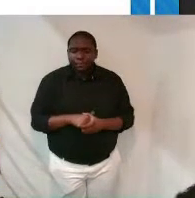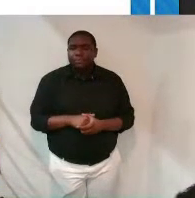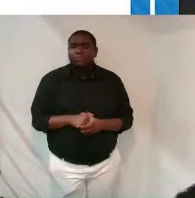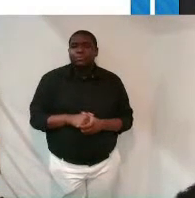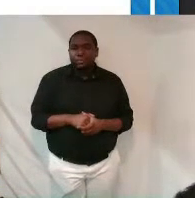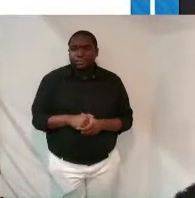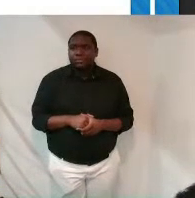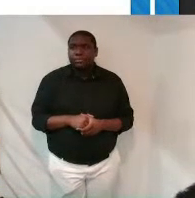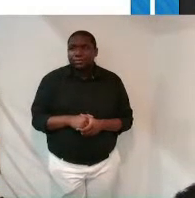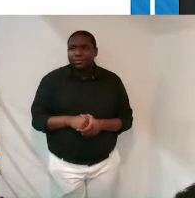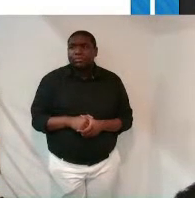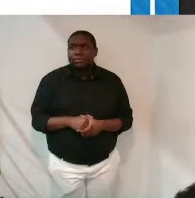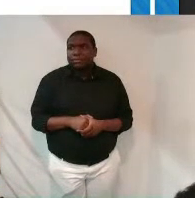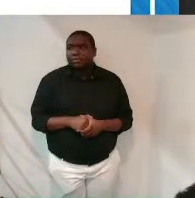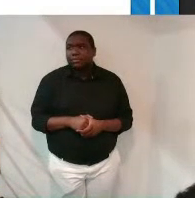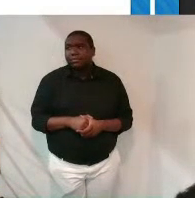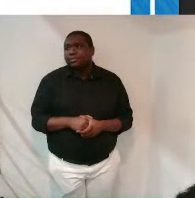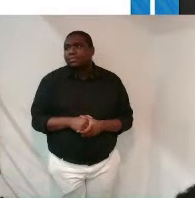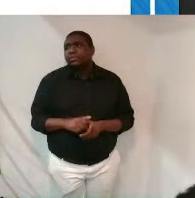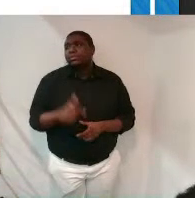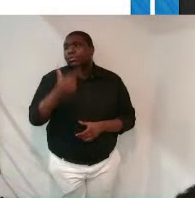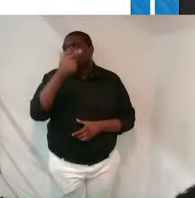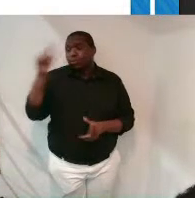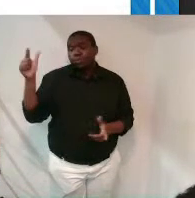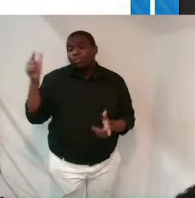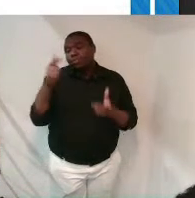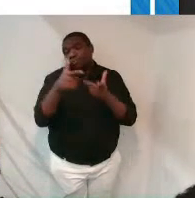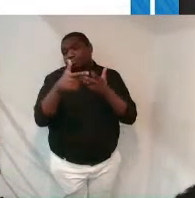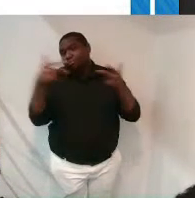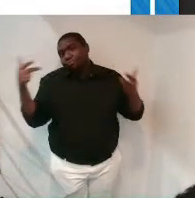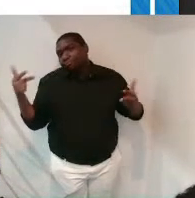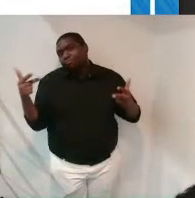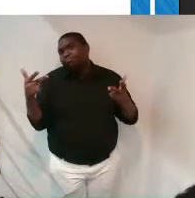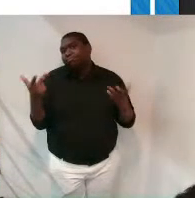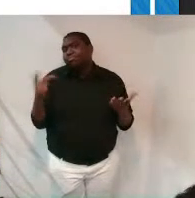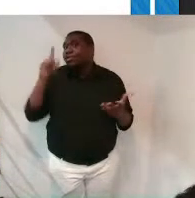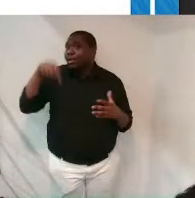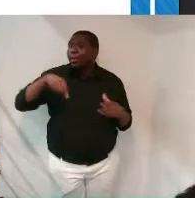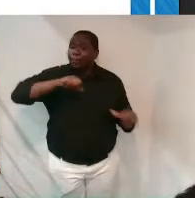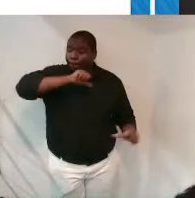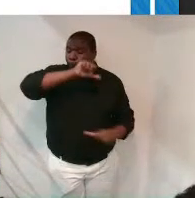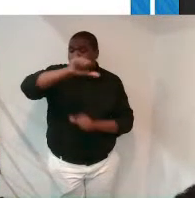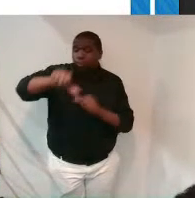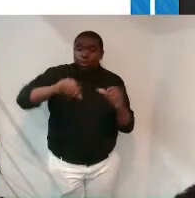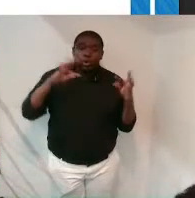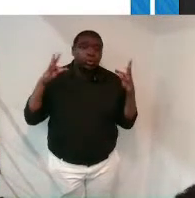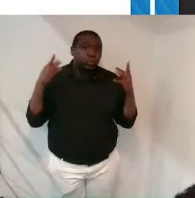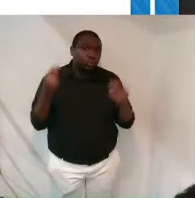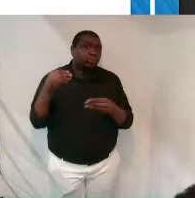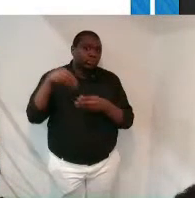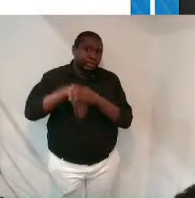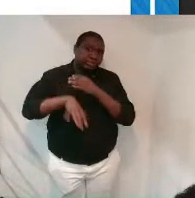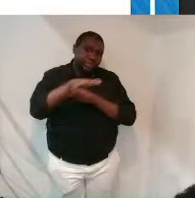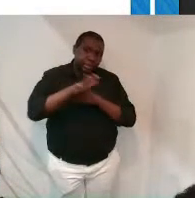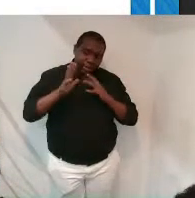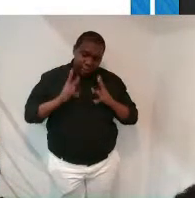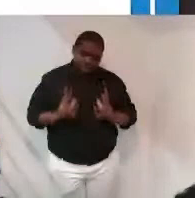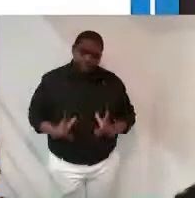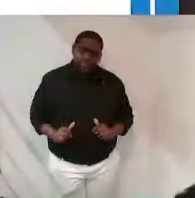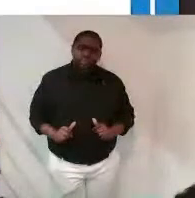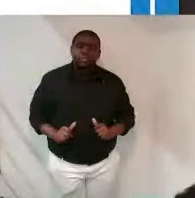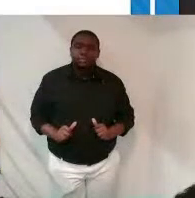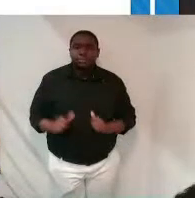vedação em relação aos convênios e outros instrumentos de natureza precária, mudam todo o cenário, na verdade, do saneamento no nosso